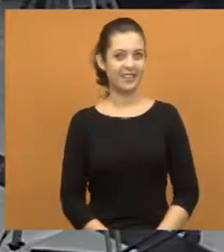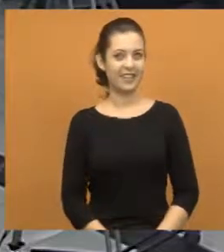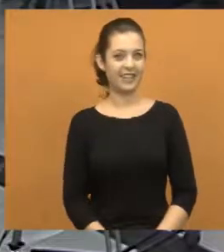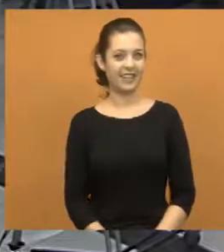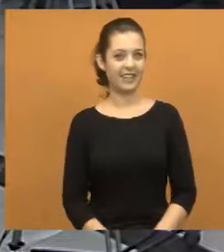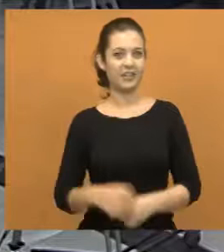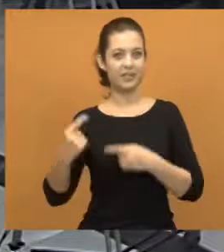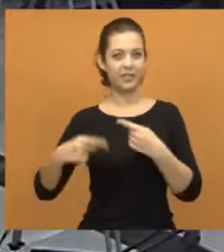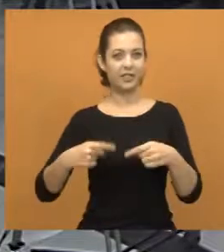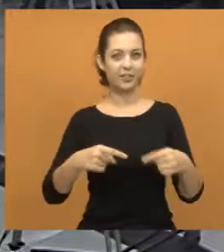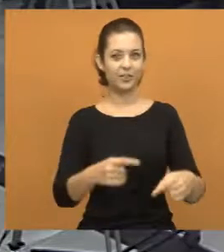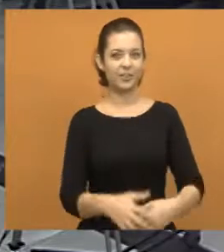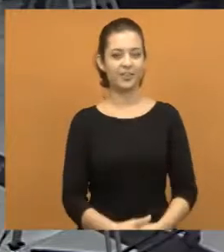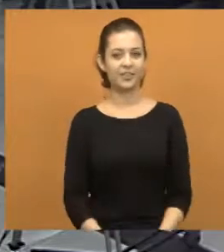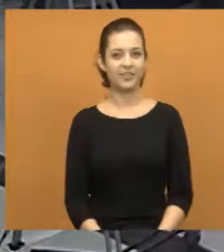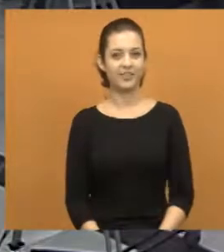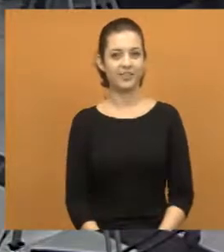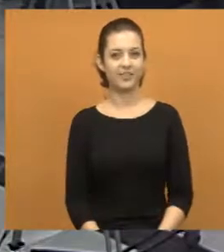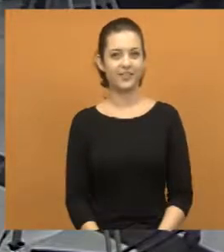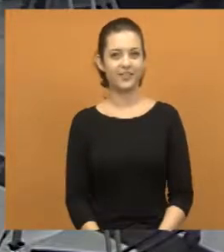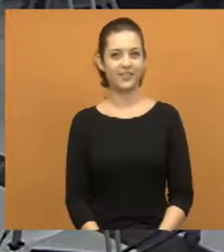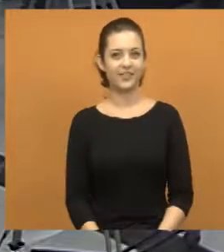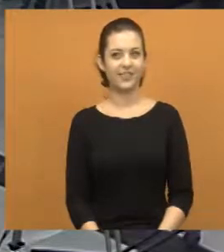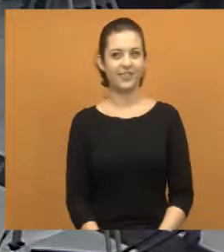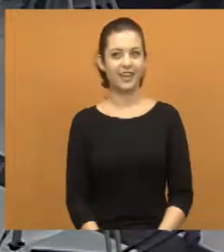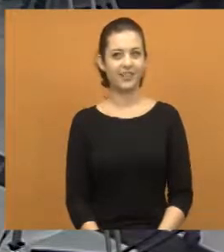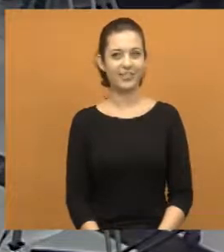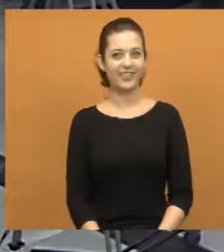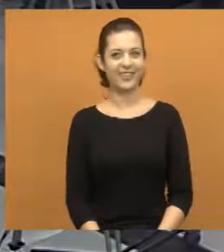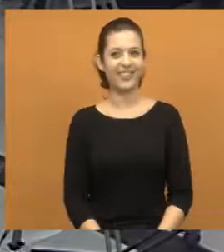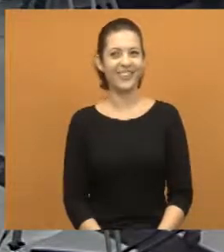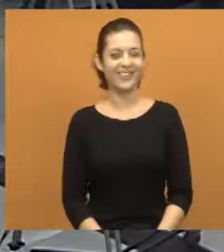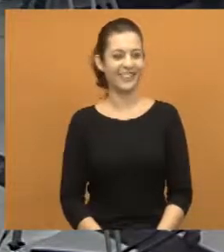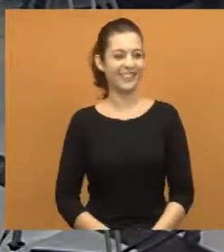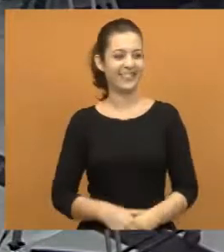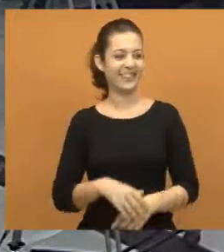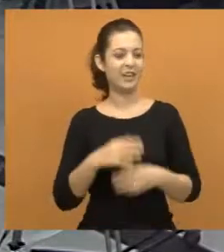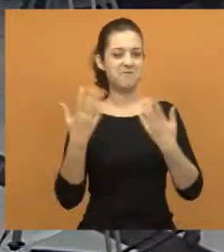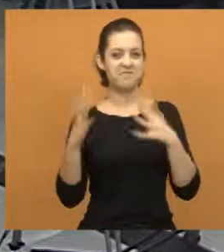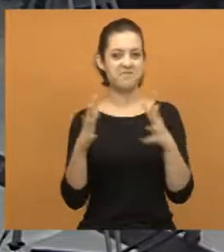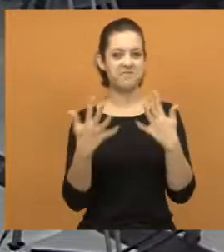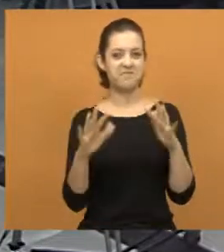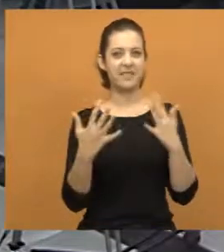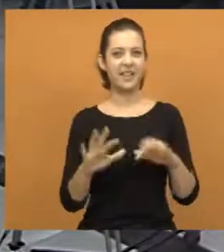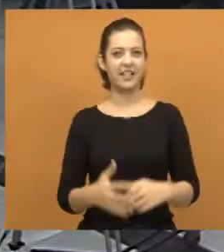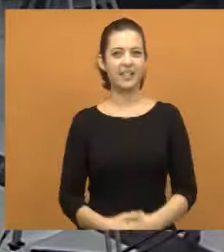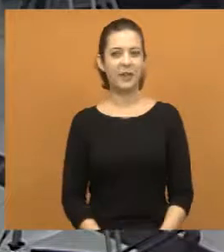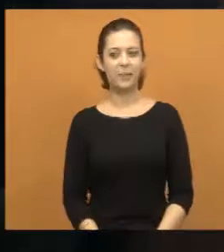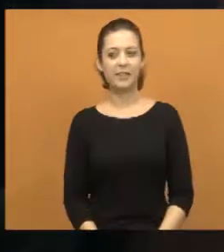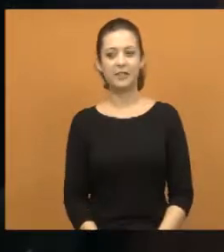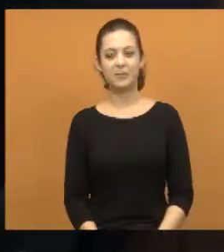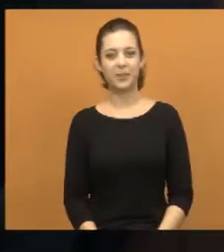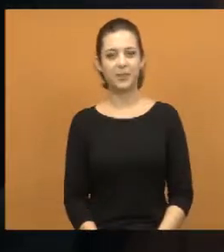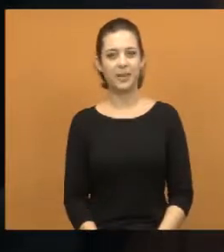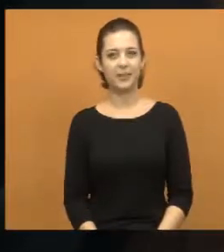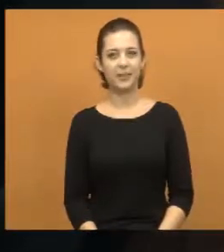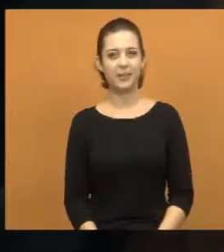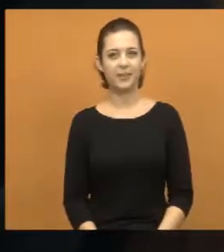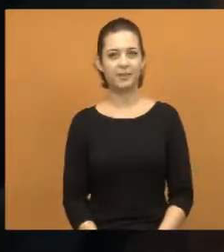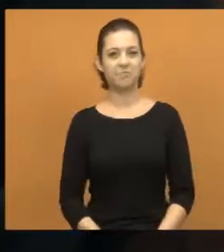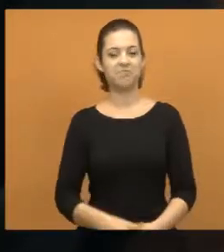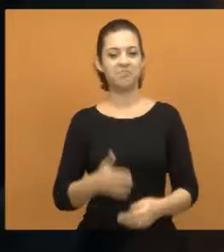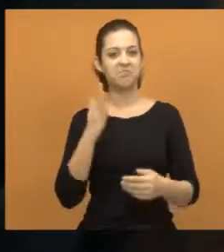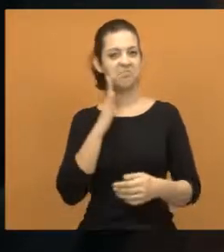Projeto está em discussão, Paulinho. Agora. Eu quero colaborar com o projeto também. Quero dar parabéns ao Paulinho. Esse é um